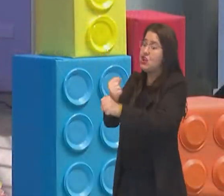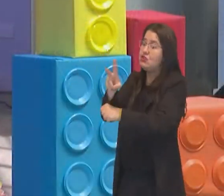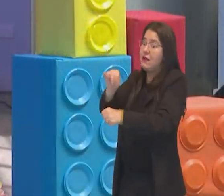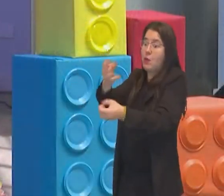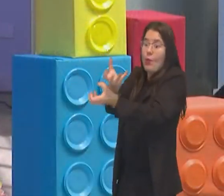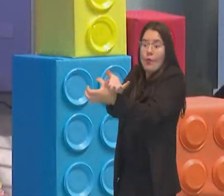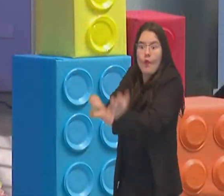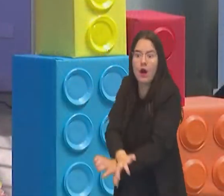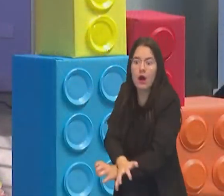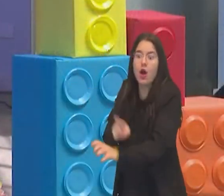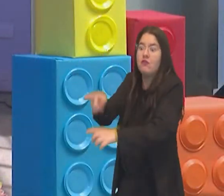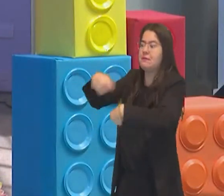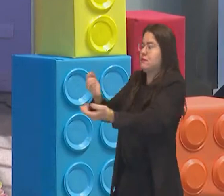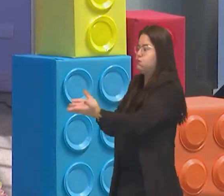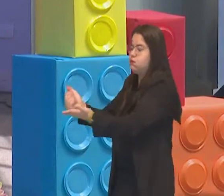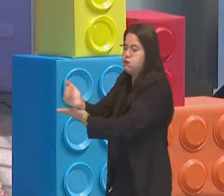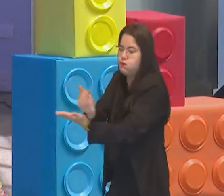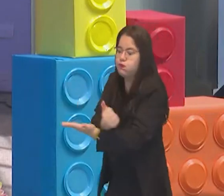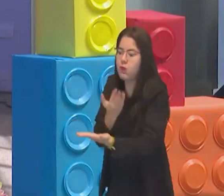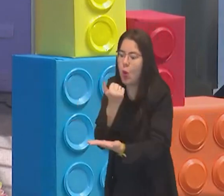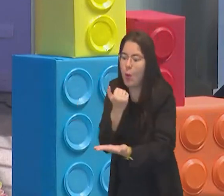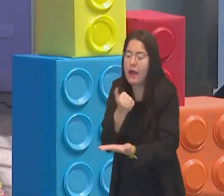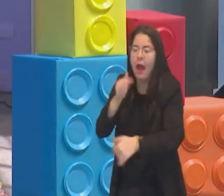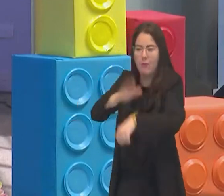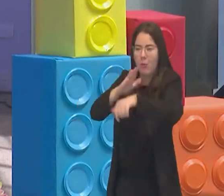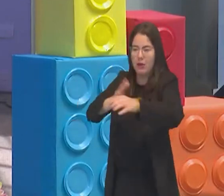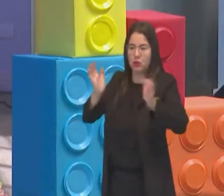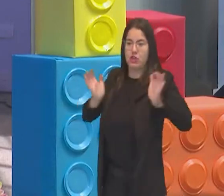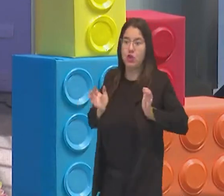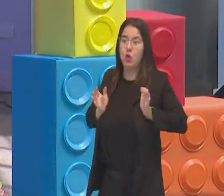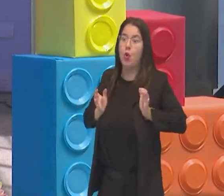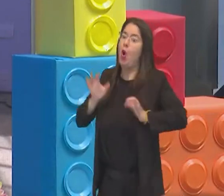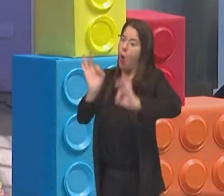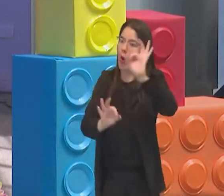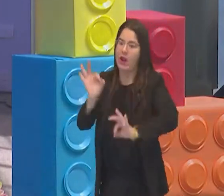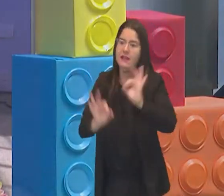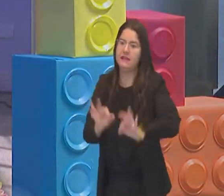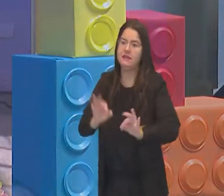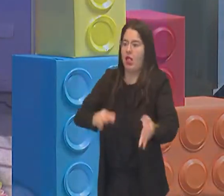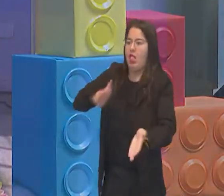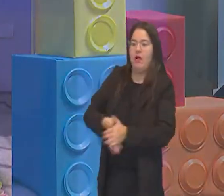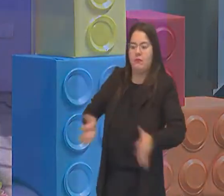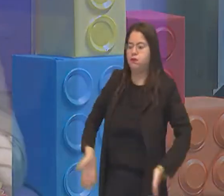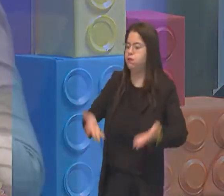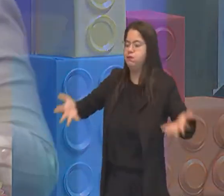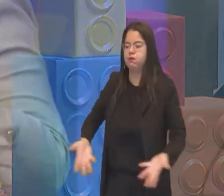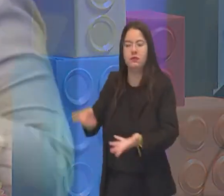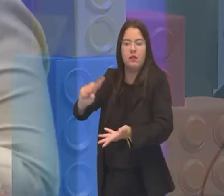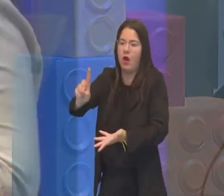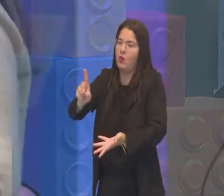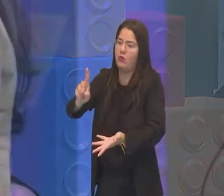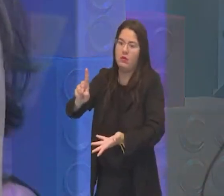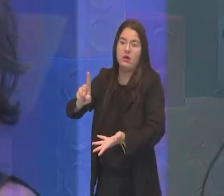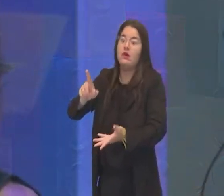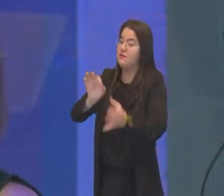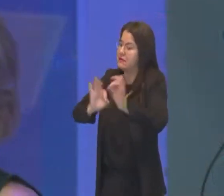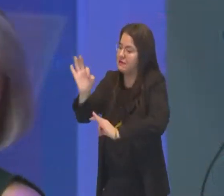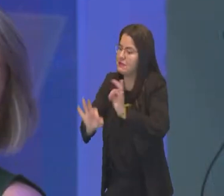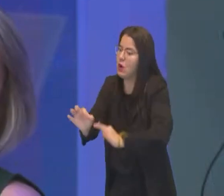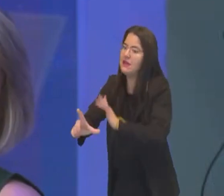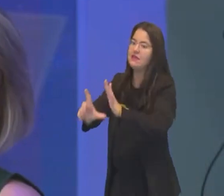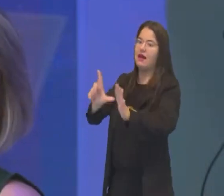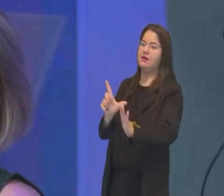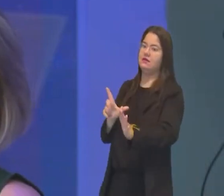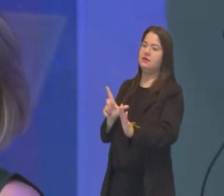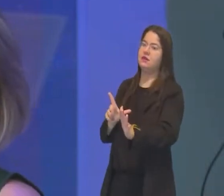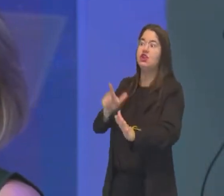Você precisa ir juntar comida, quando tiver a fartura, vai juntando, organiza, chama alguém sábio para fazer